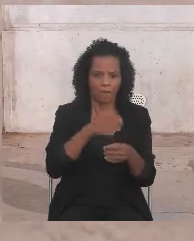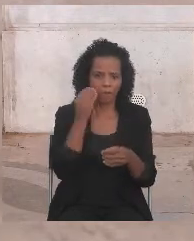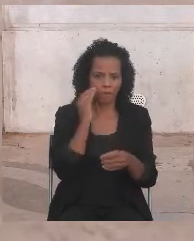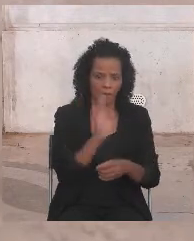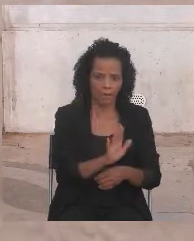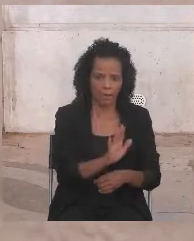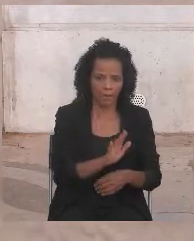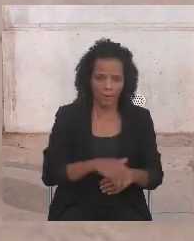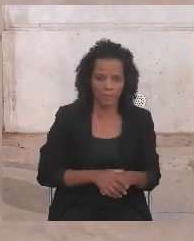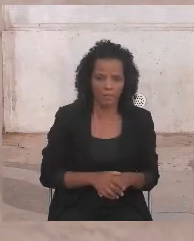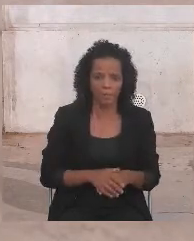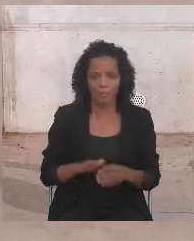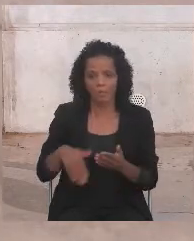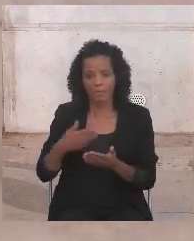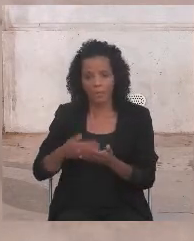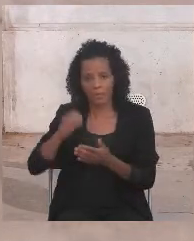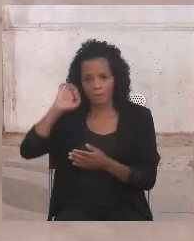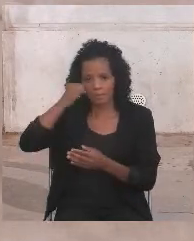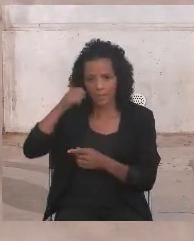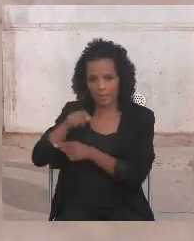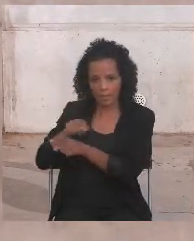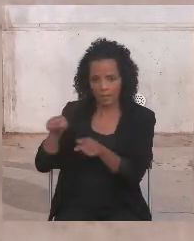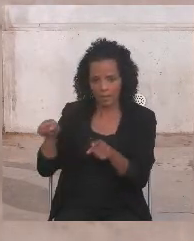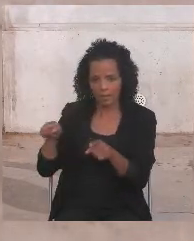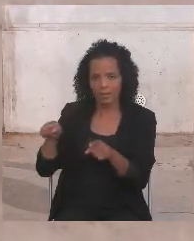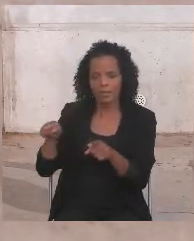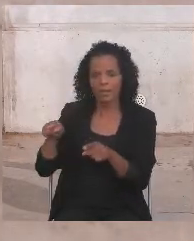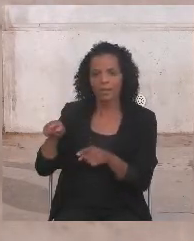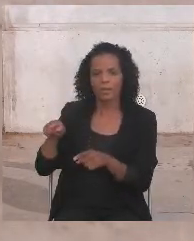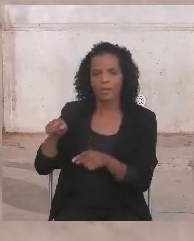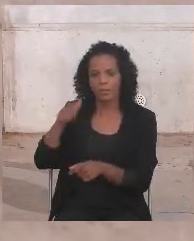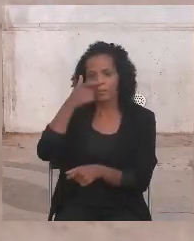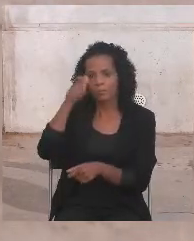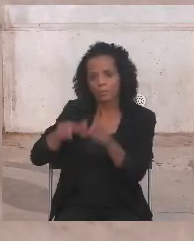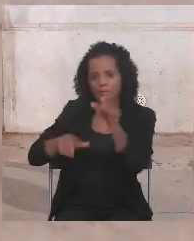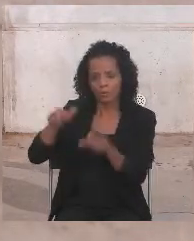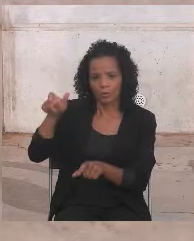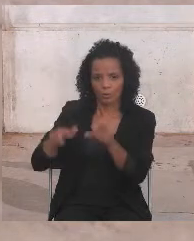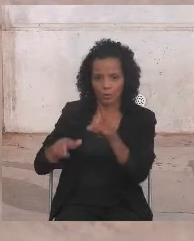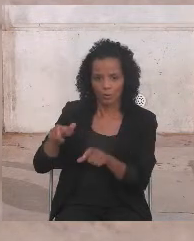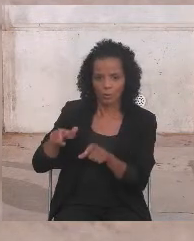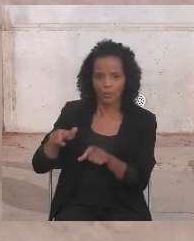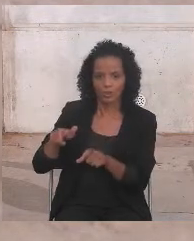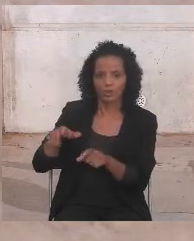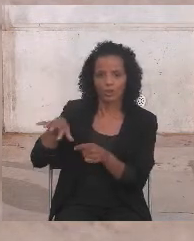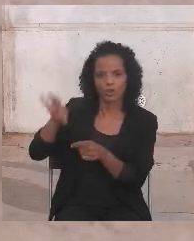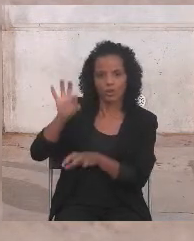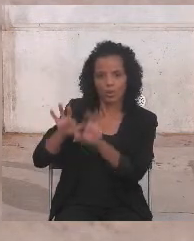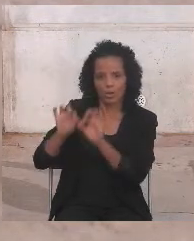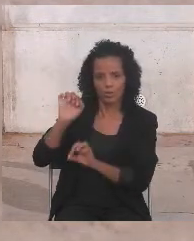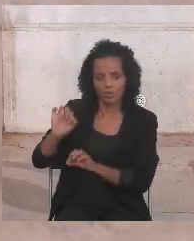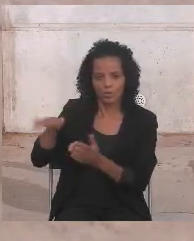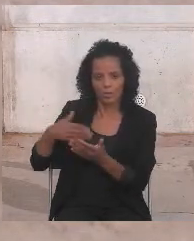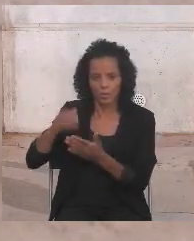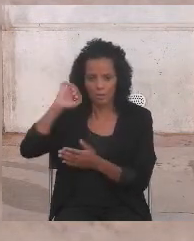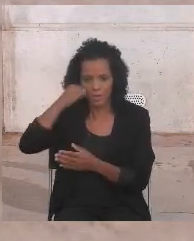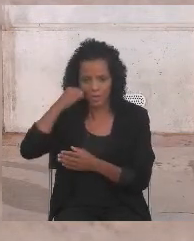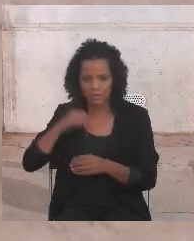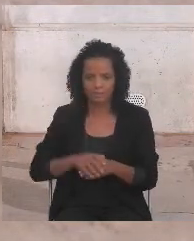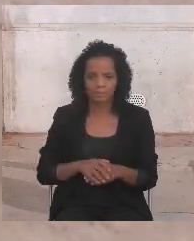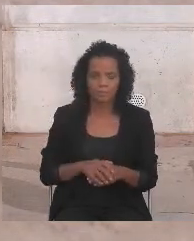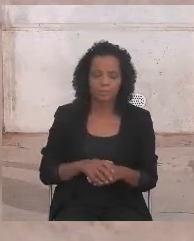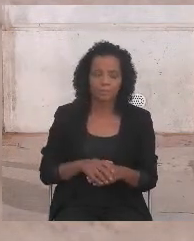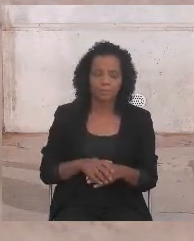desmesurada, sacrificando, de certa forma, a primazia do cidadão e das suas escolhas. Felizmente,